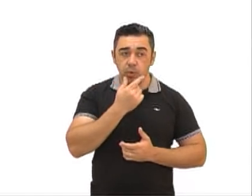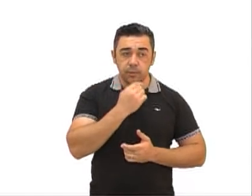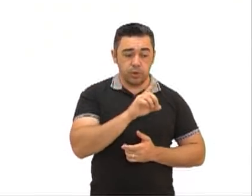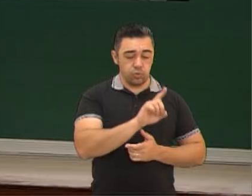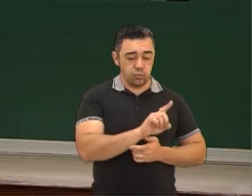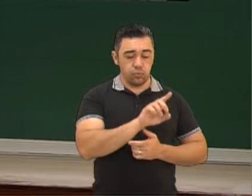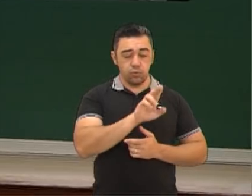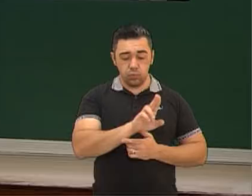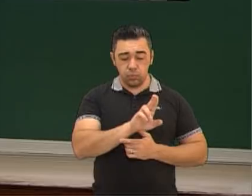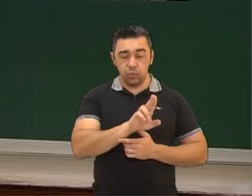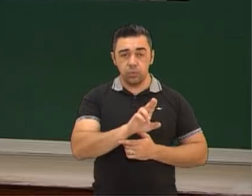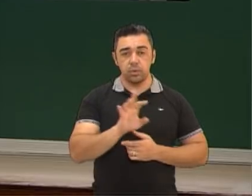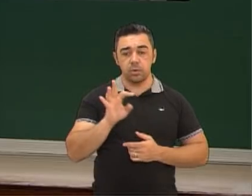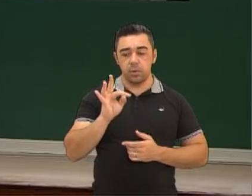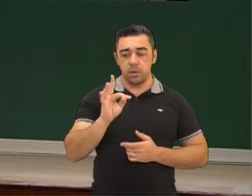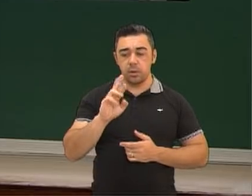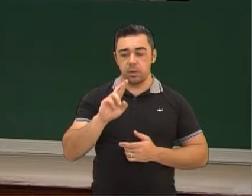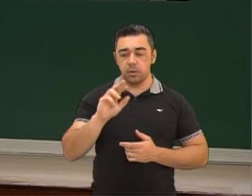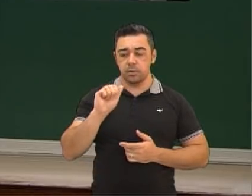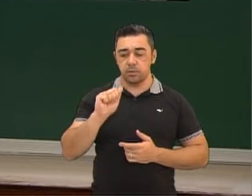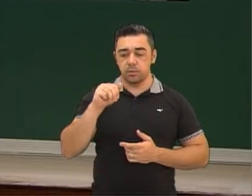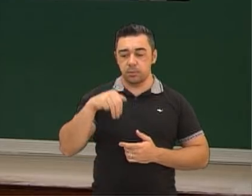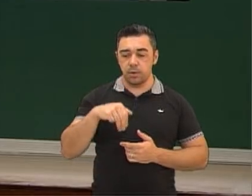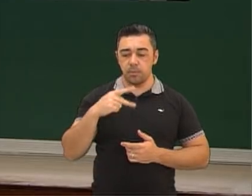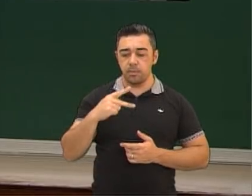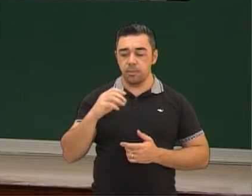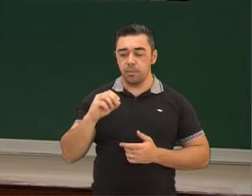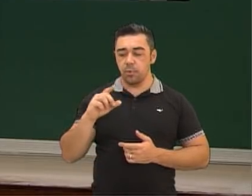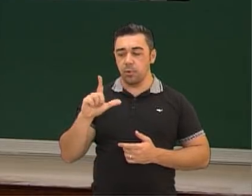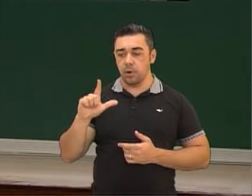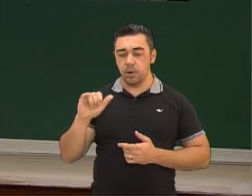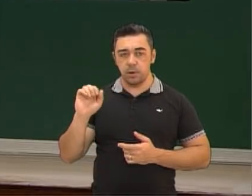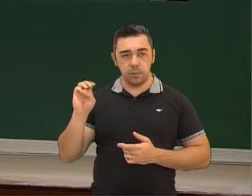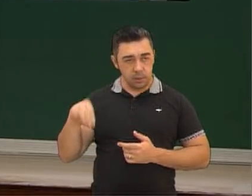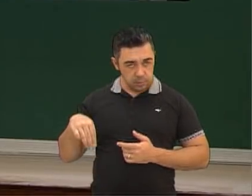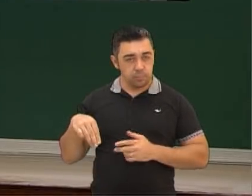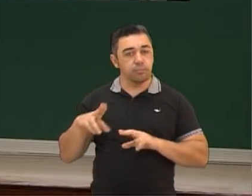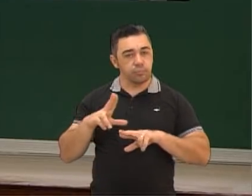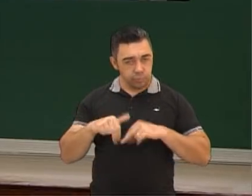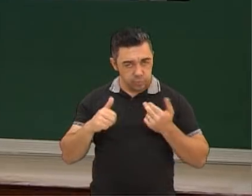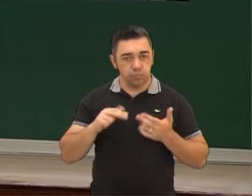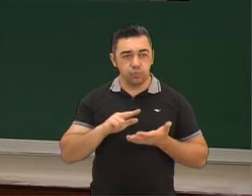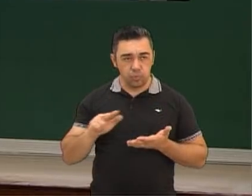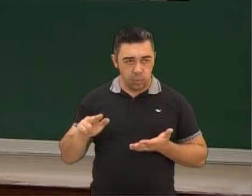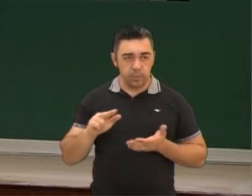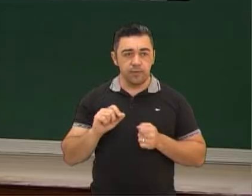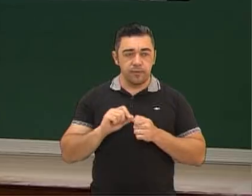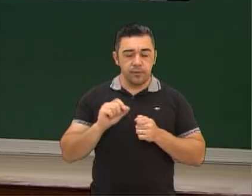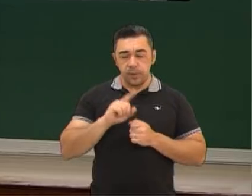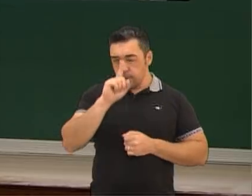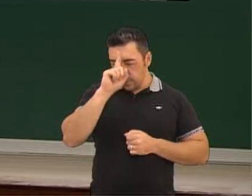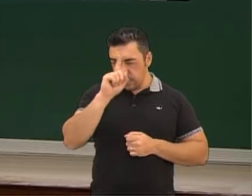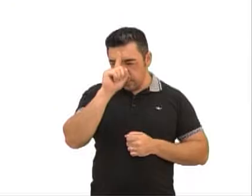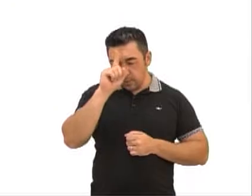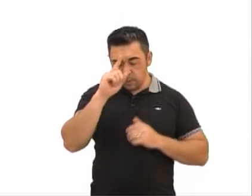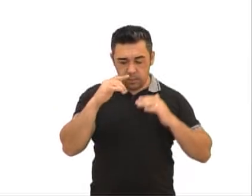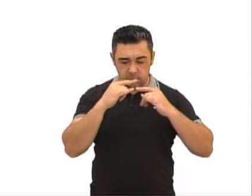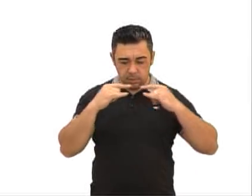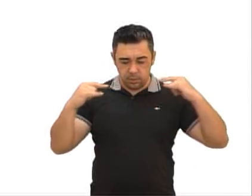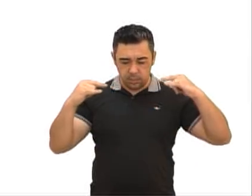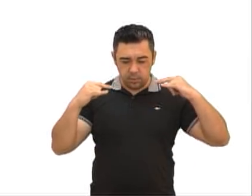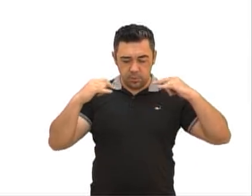veio o nome, exatamente desse artista circense, tá? Du Trampolin teve a ideia de usar